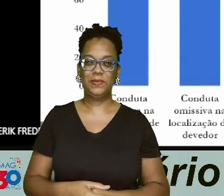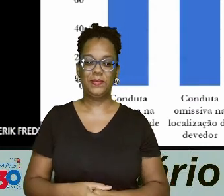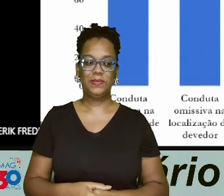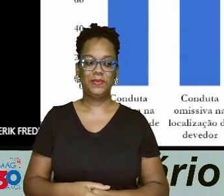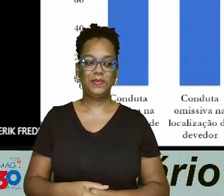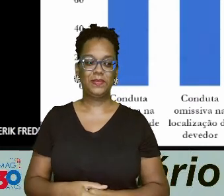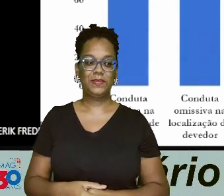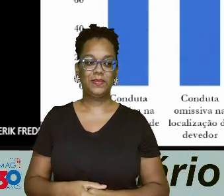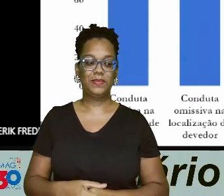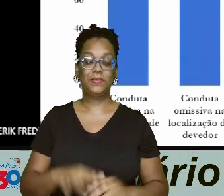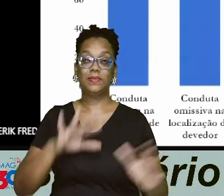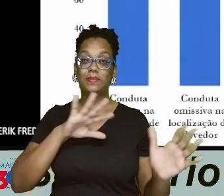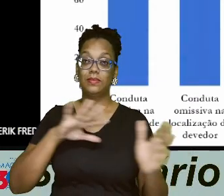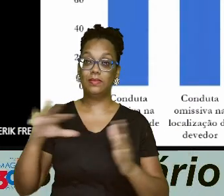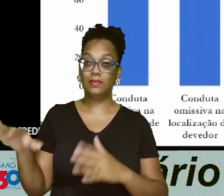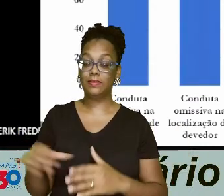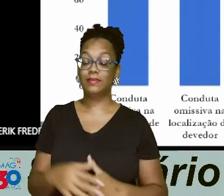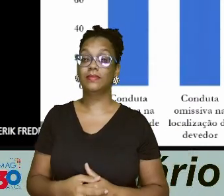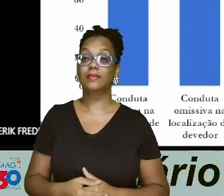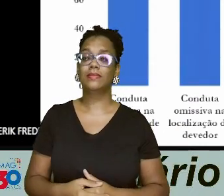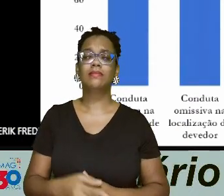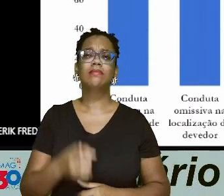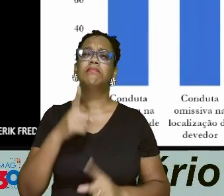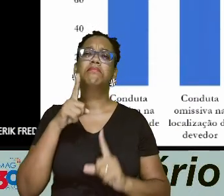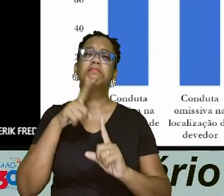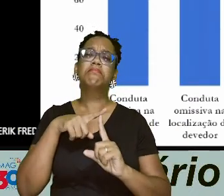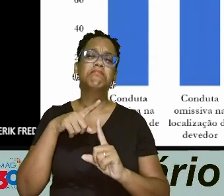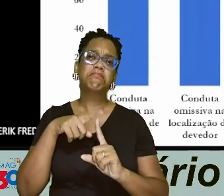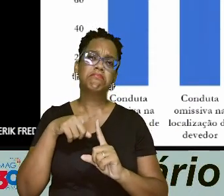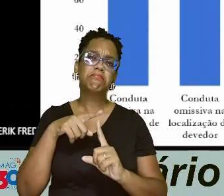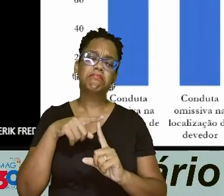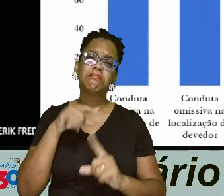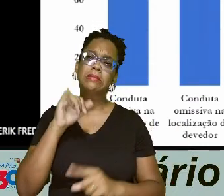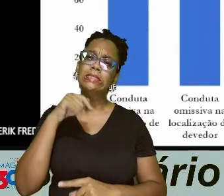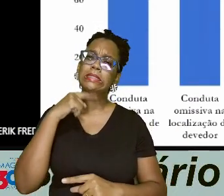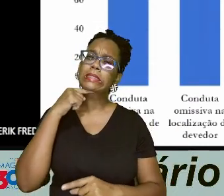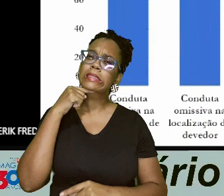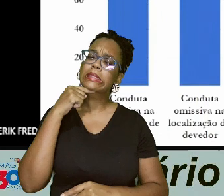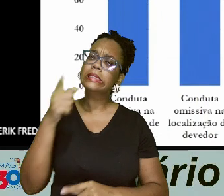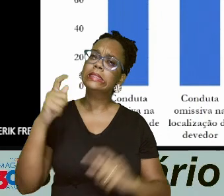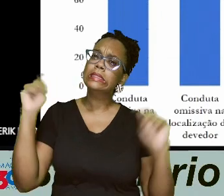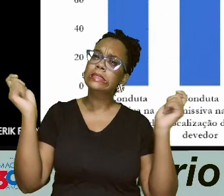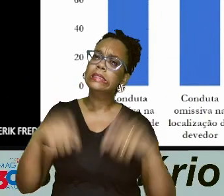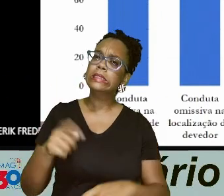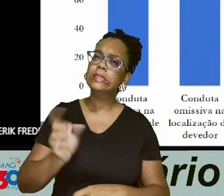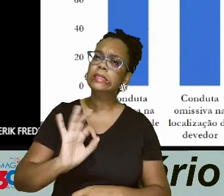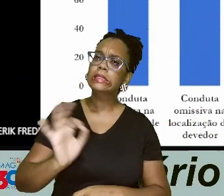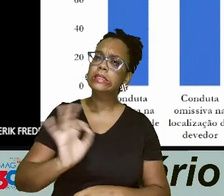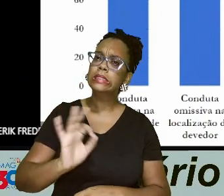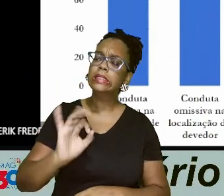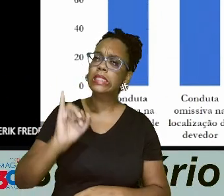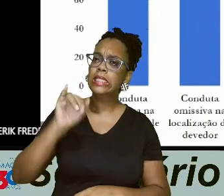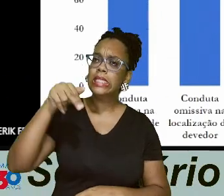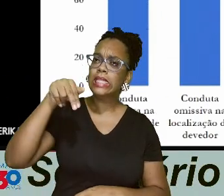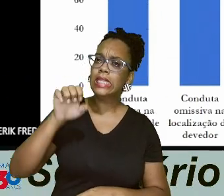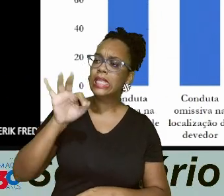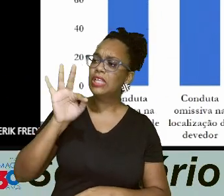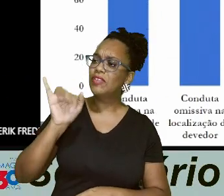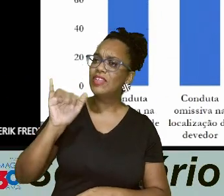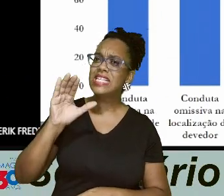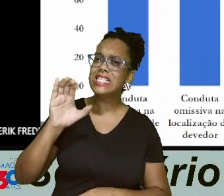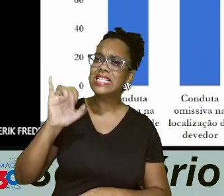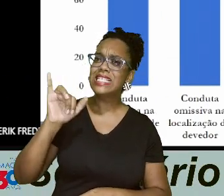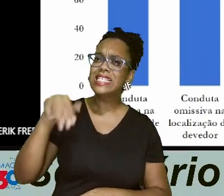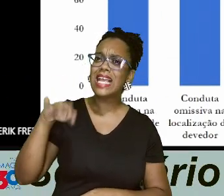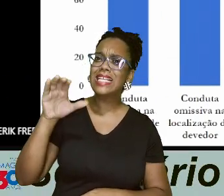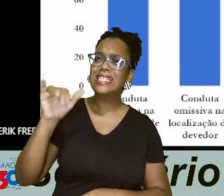E que tipo de ineficiência foi decisiva para a prescrição? Porque